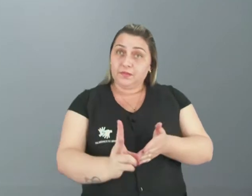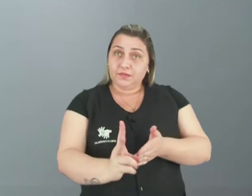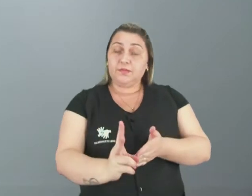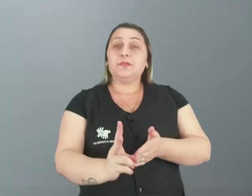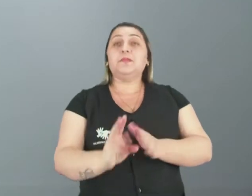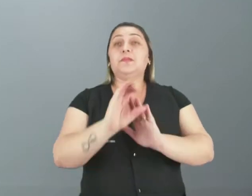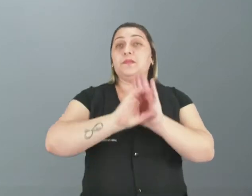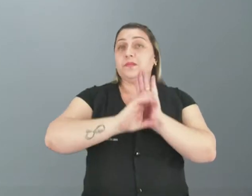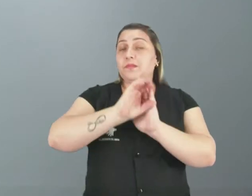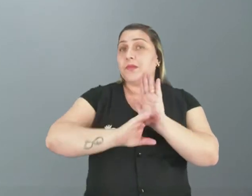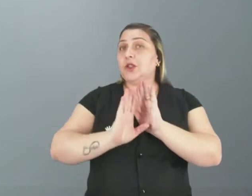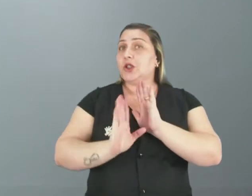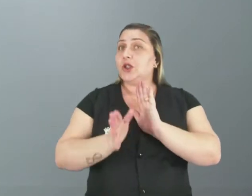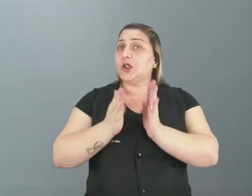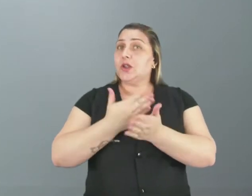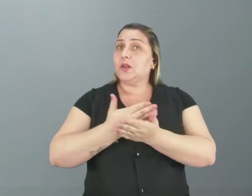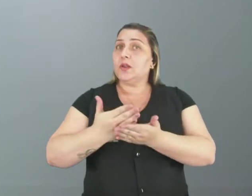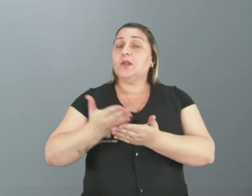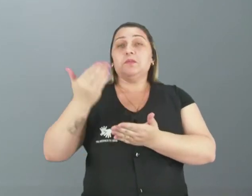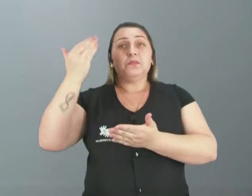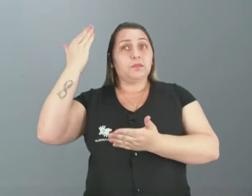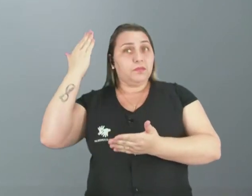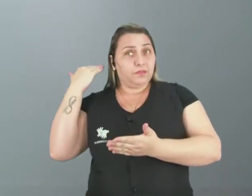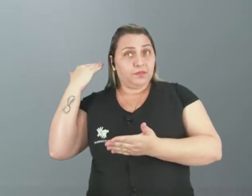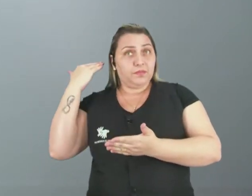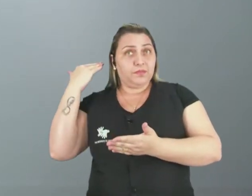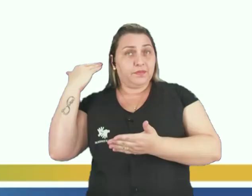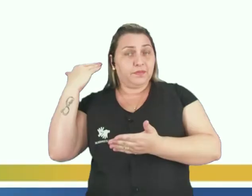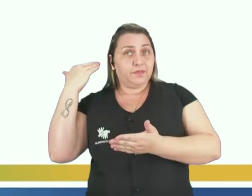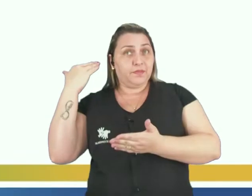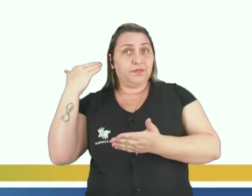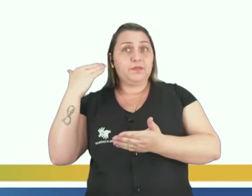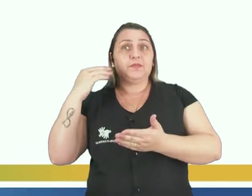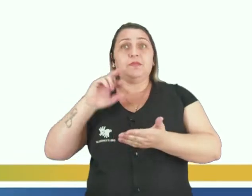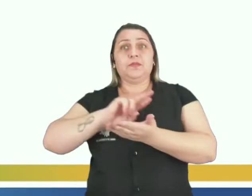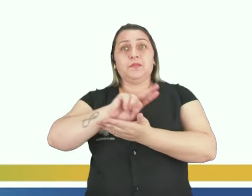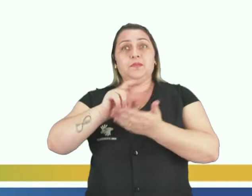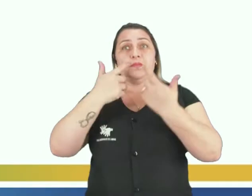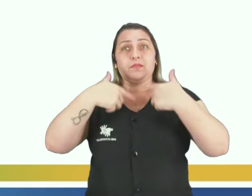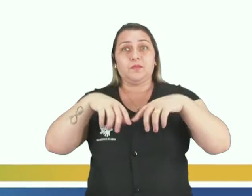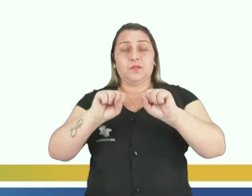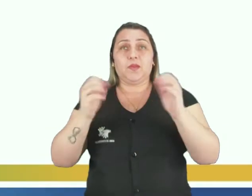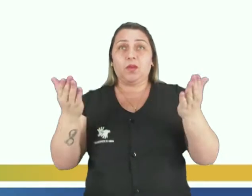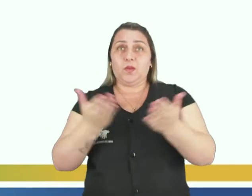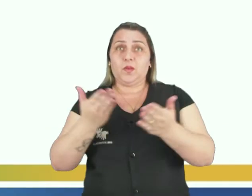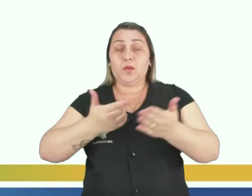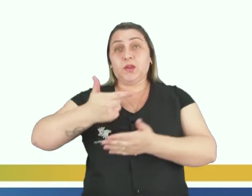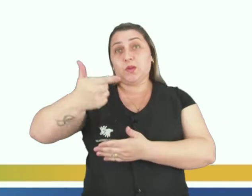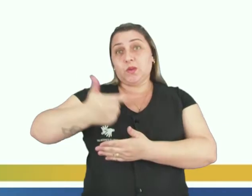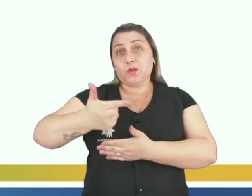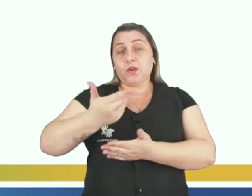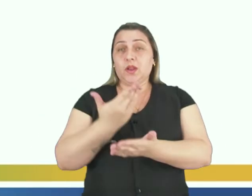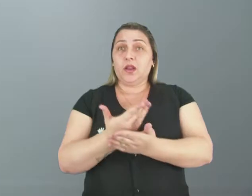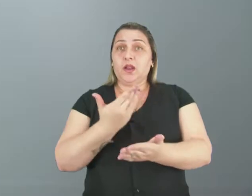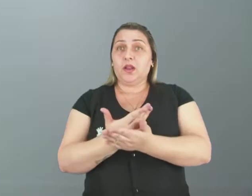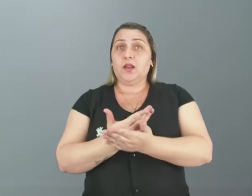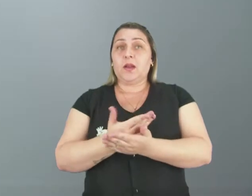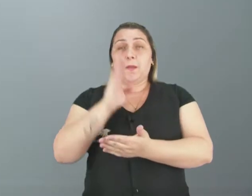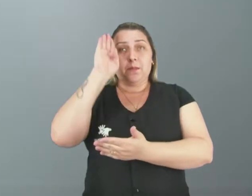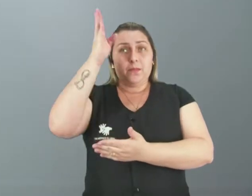continuidade a um conteúdo que já iniciamos anteriormente, que são sobre as variações linguísticas. Hoje vamos ver a parte 2 dessa aula. Vamos